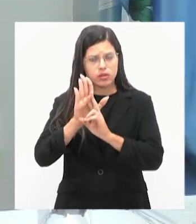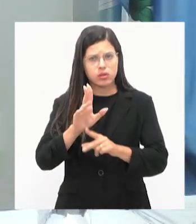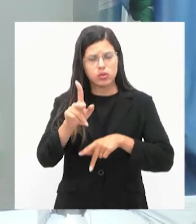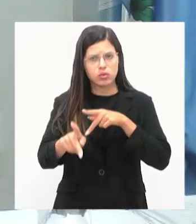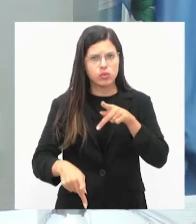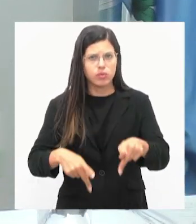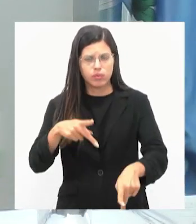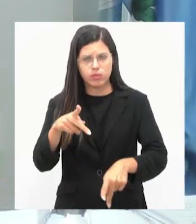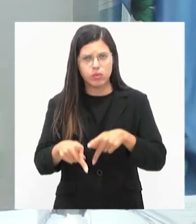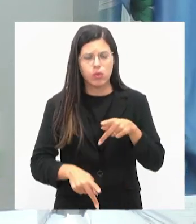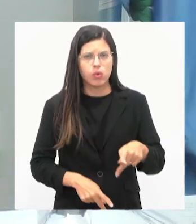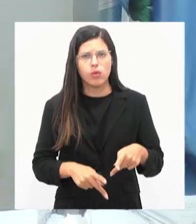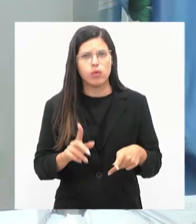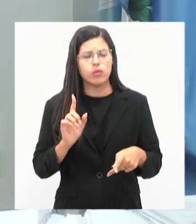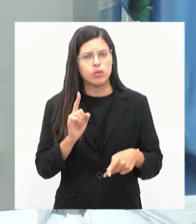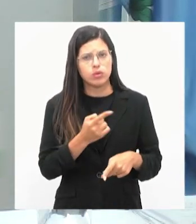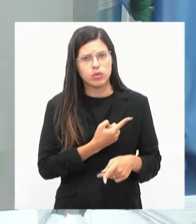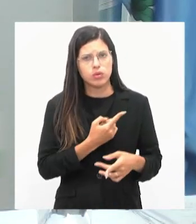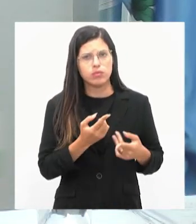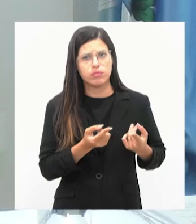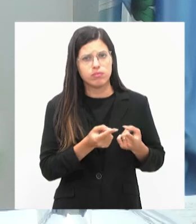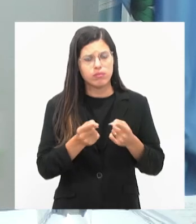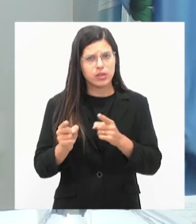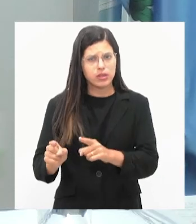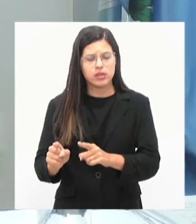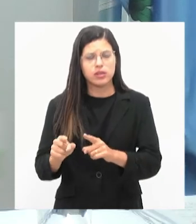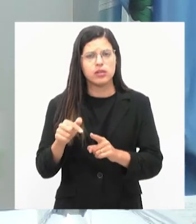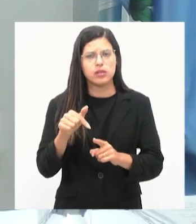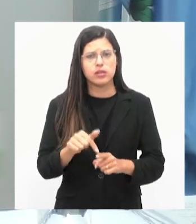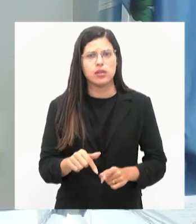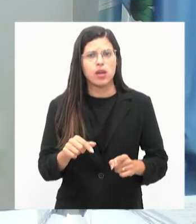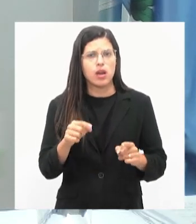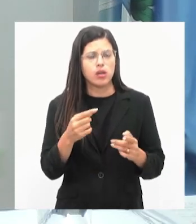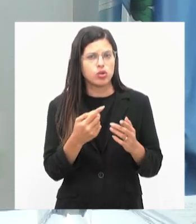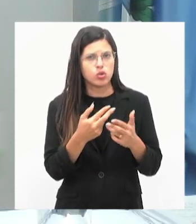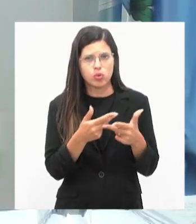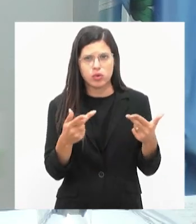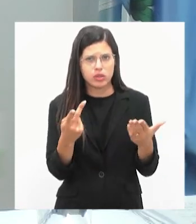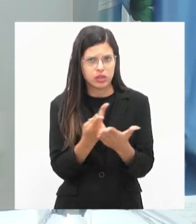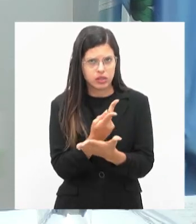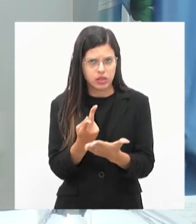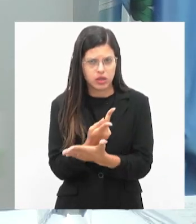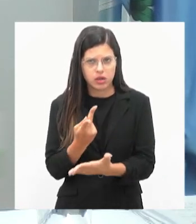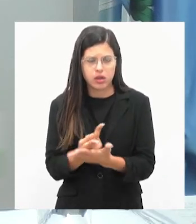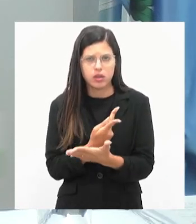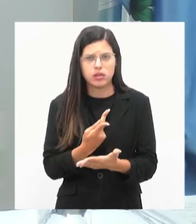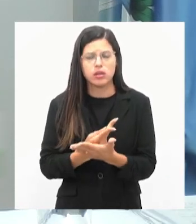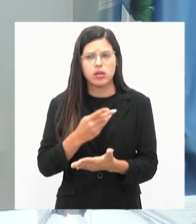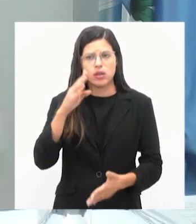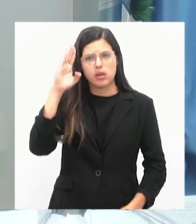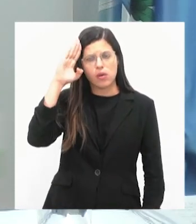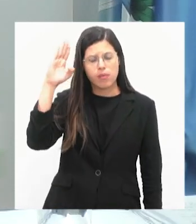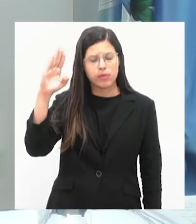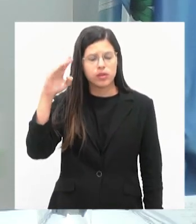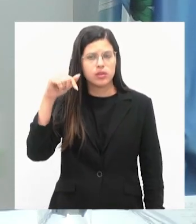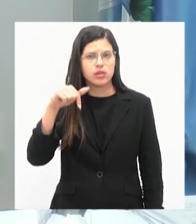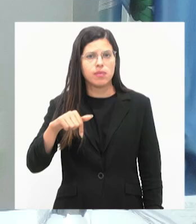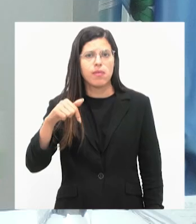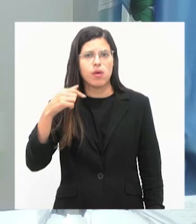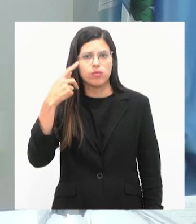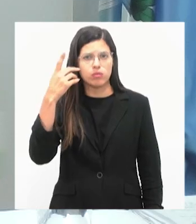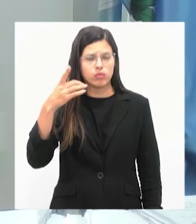aqui exatamente para combater as ilegalidades, que é a prerrogativa principal do parlamentar, que é fiscalizar.